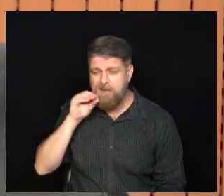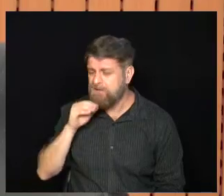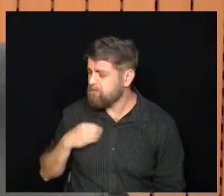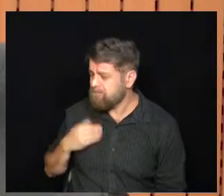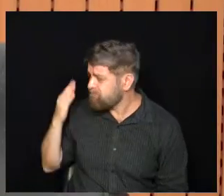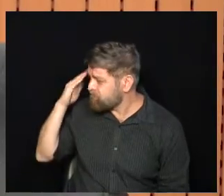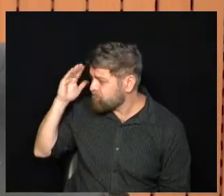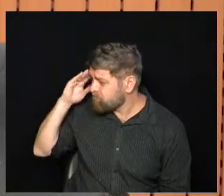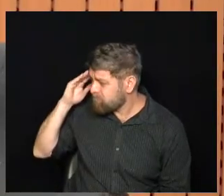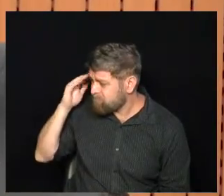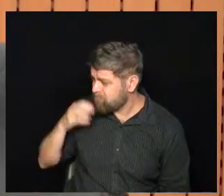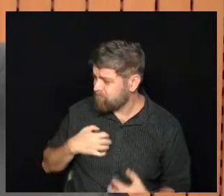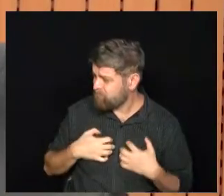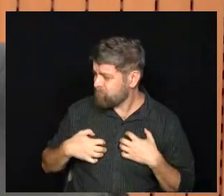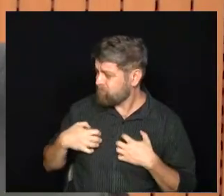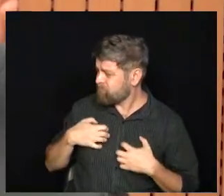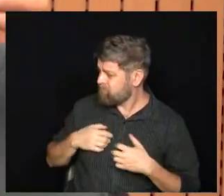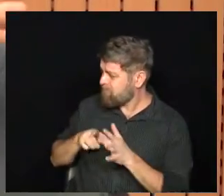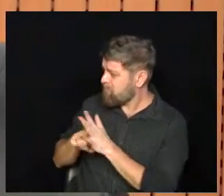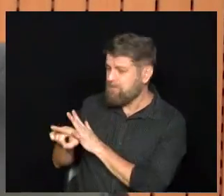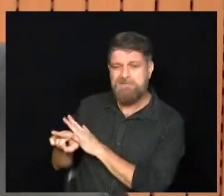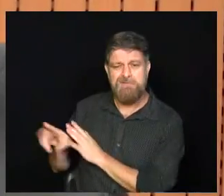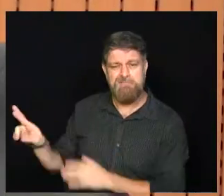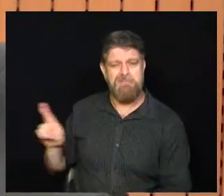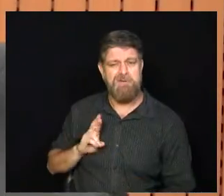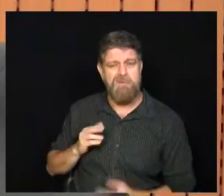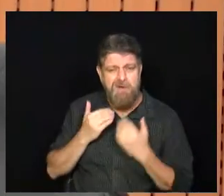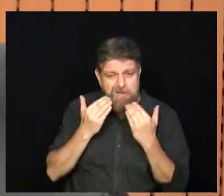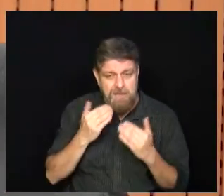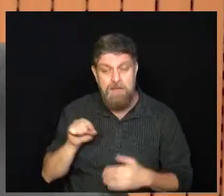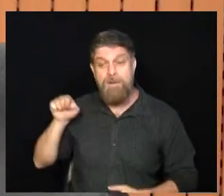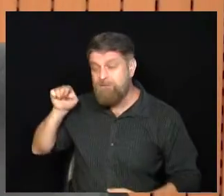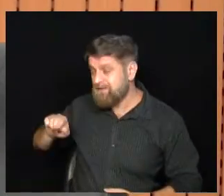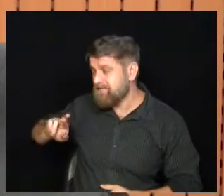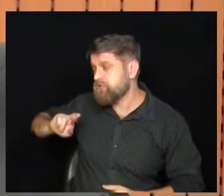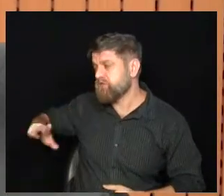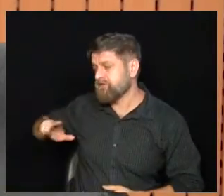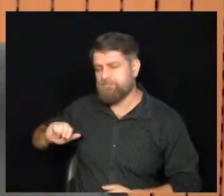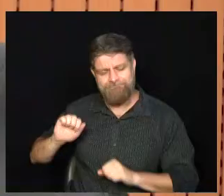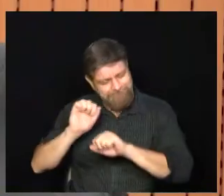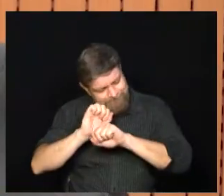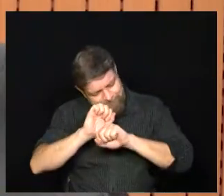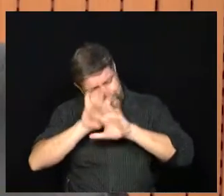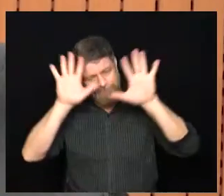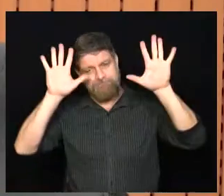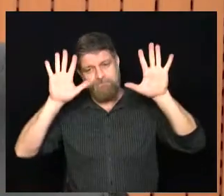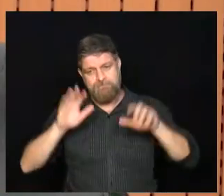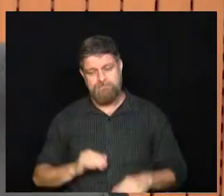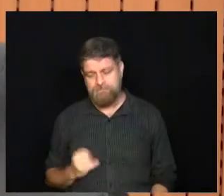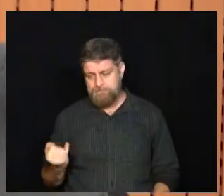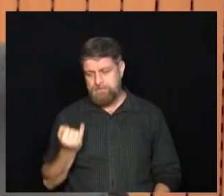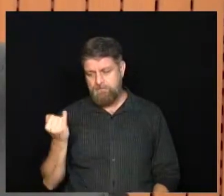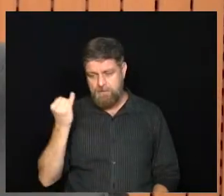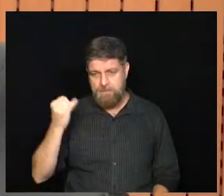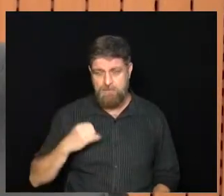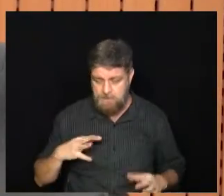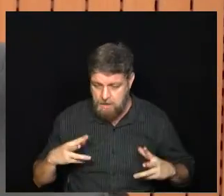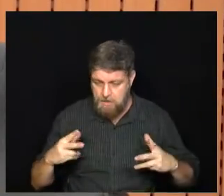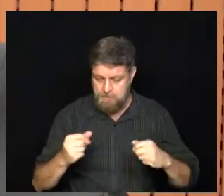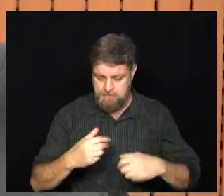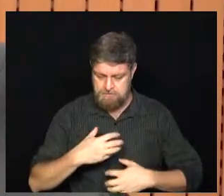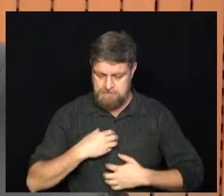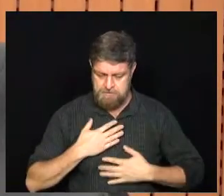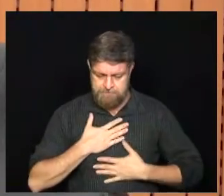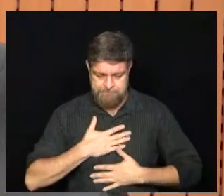não agrada as pessoas que perguntaram. Então, essa transparência, não tem dúvida que é importante para todo mundo, isso nos orgulha